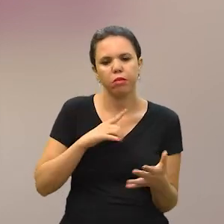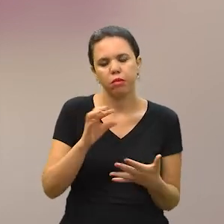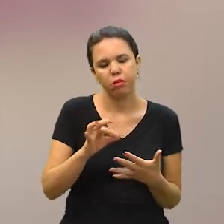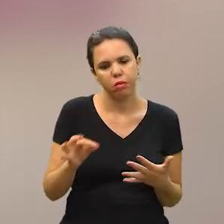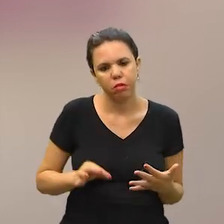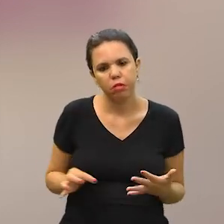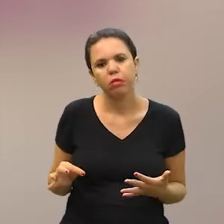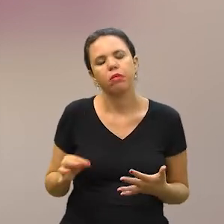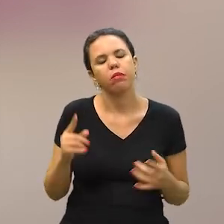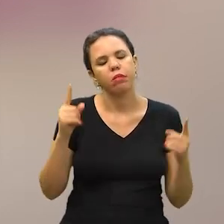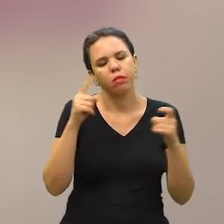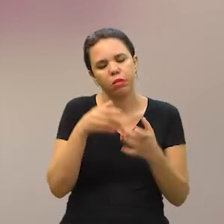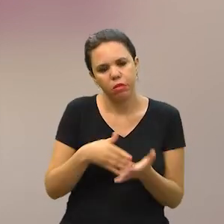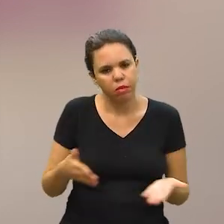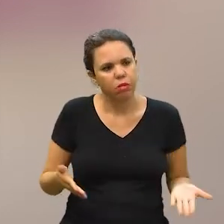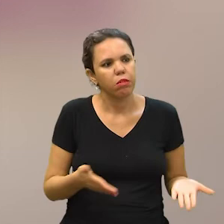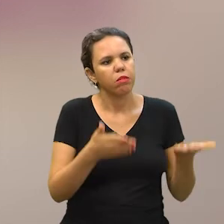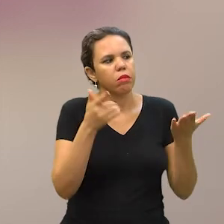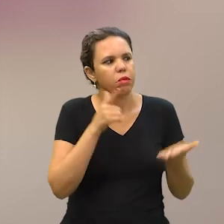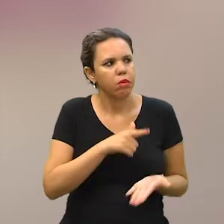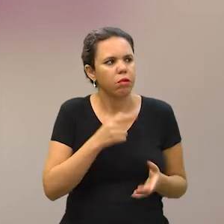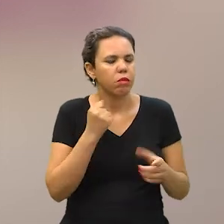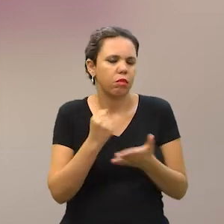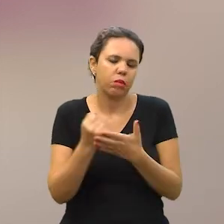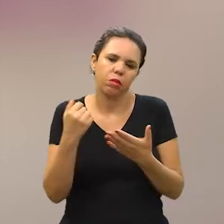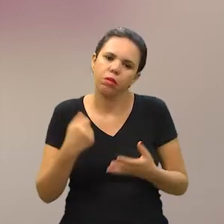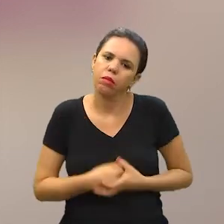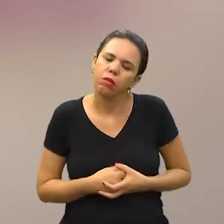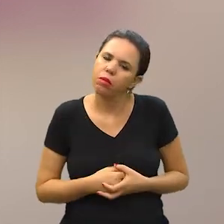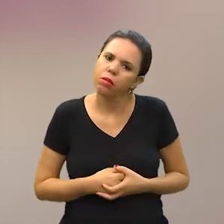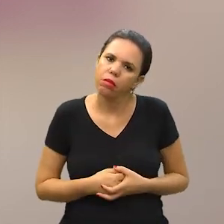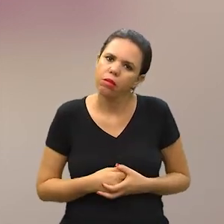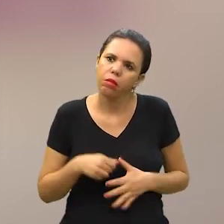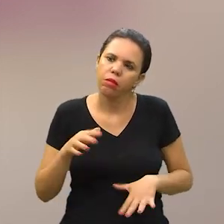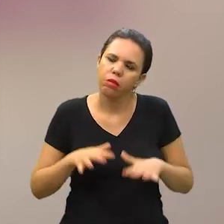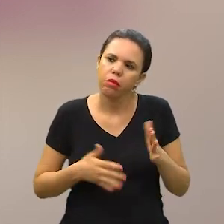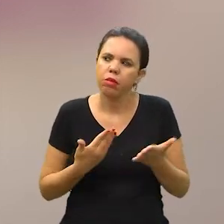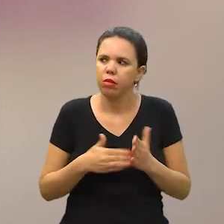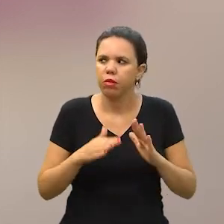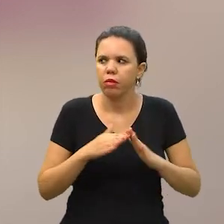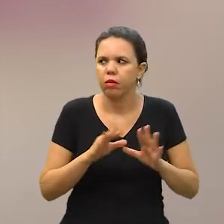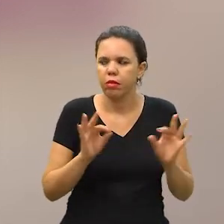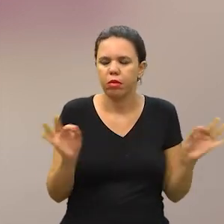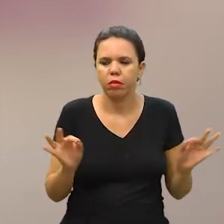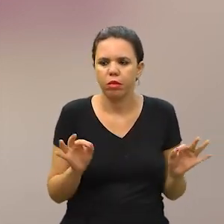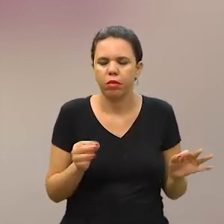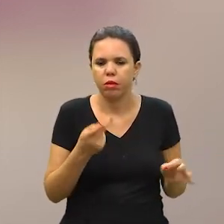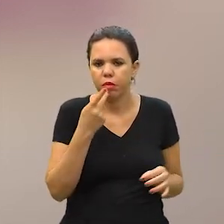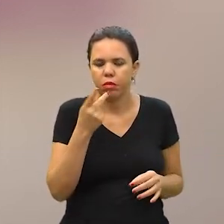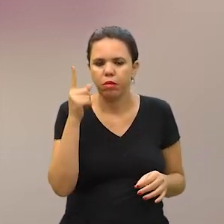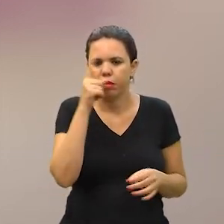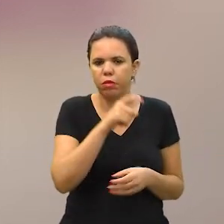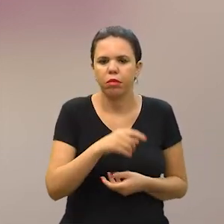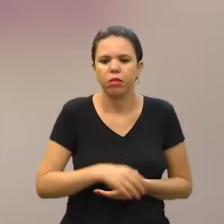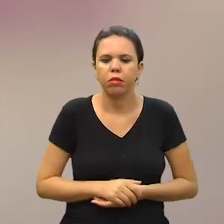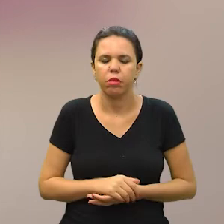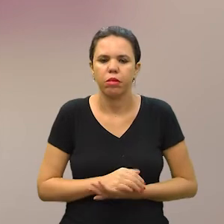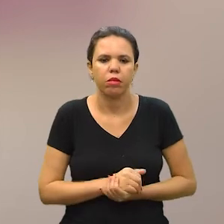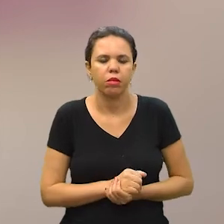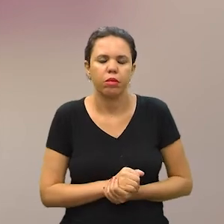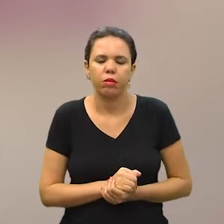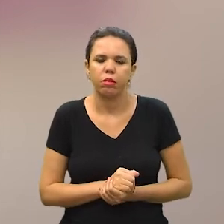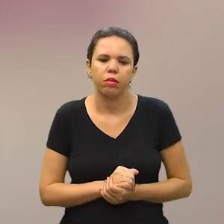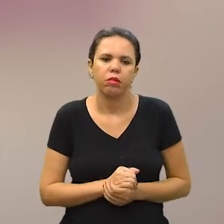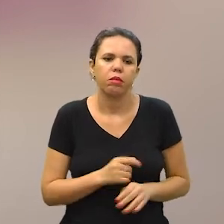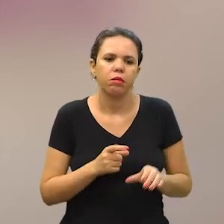tendo isso de dificuldade, vamos lá ver se a gente consegue ajudar, né? Então, muitas vezes a escola, ela simplesmente fala, olha, está muito difícil,